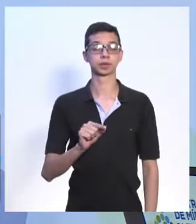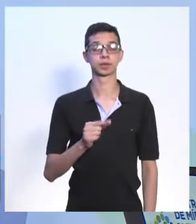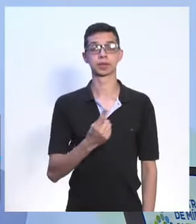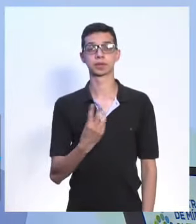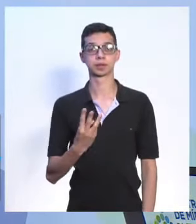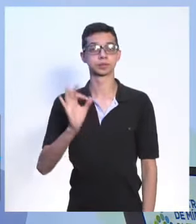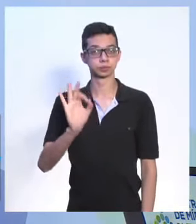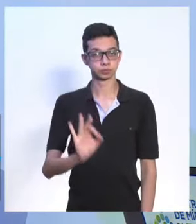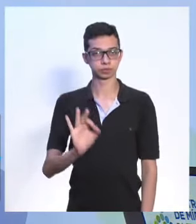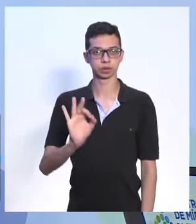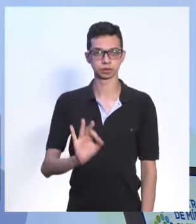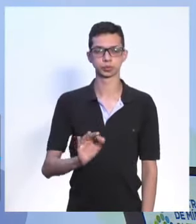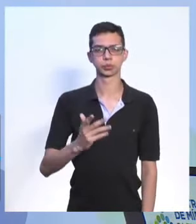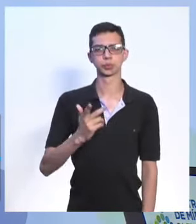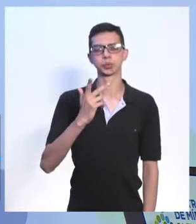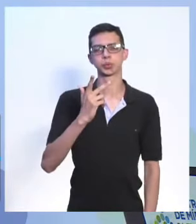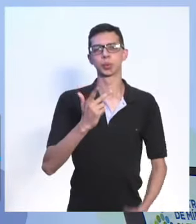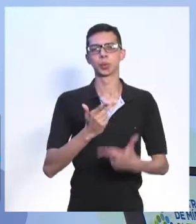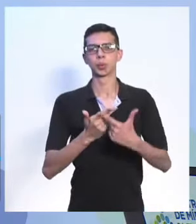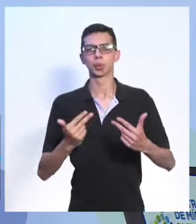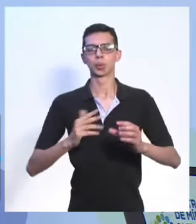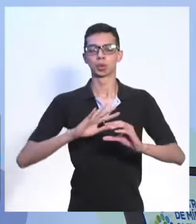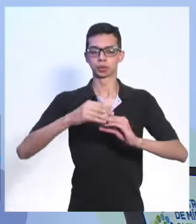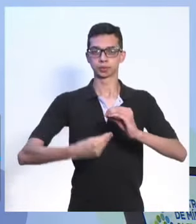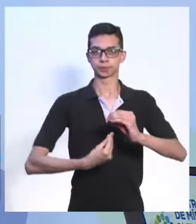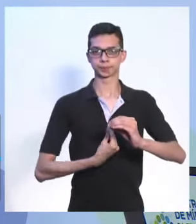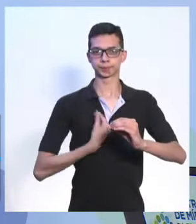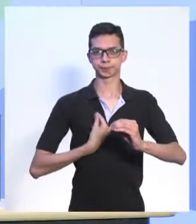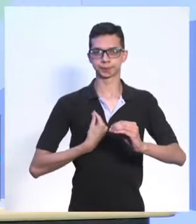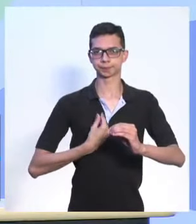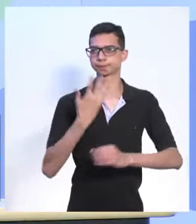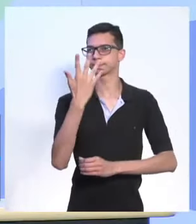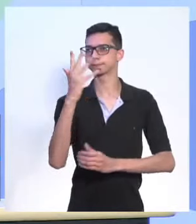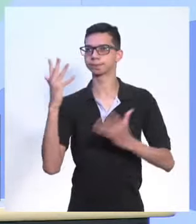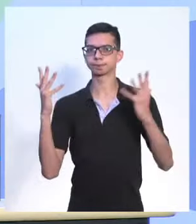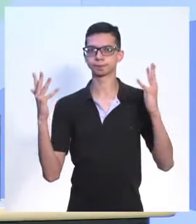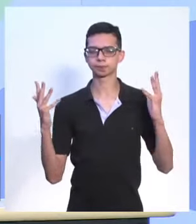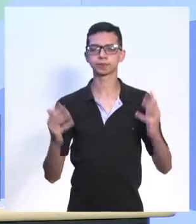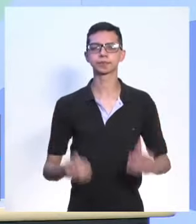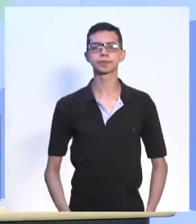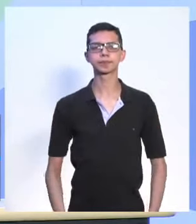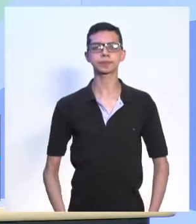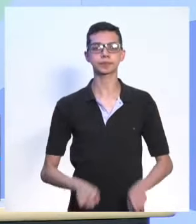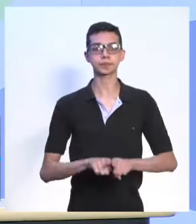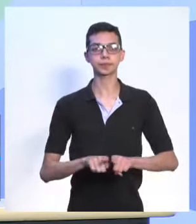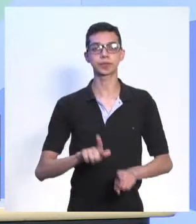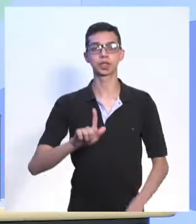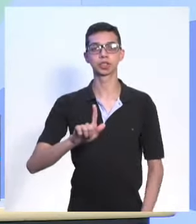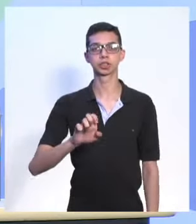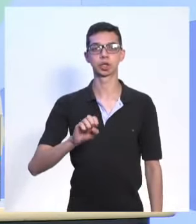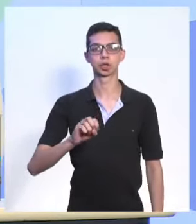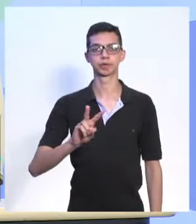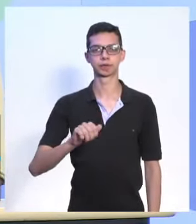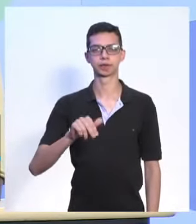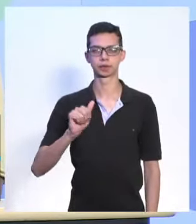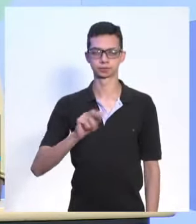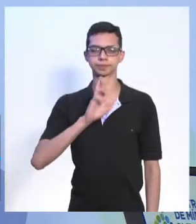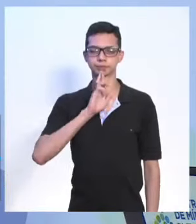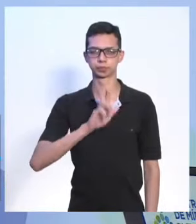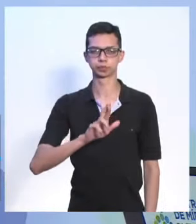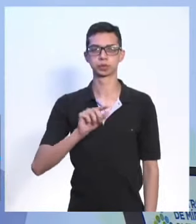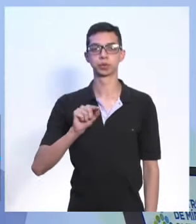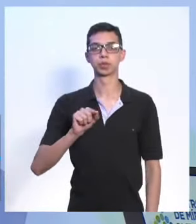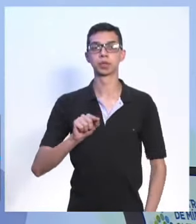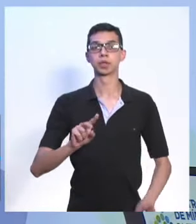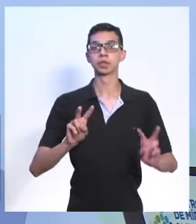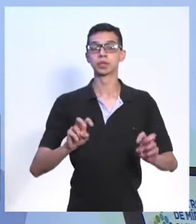13%, 7%. A Giovana respondeu depletion of fossil fuels and second 7%. Tá, então esgotamento